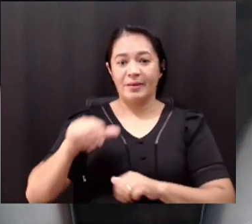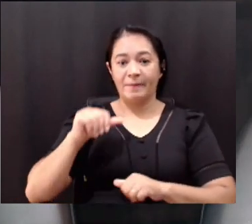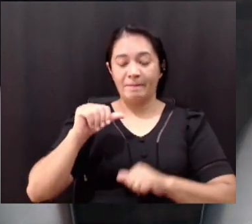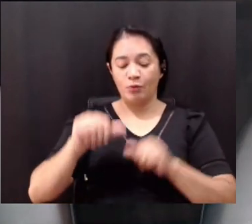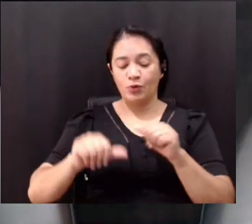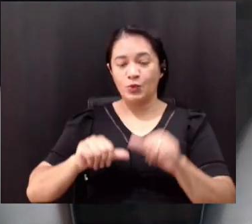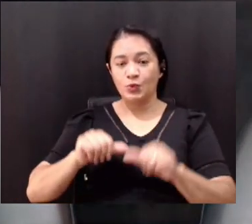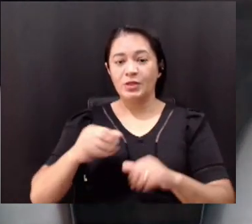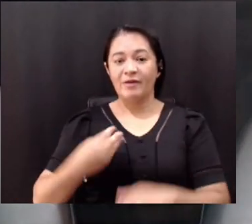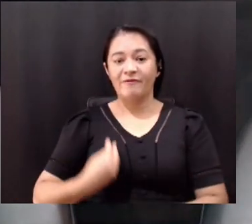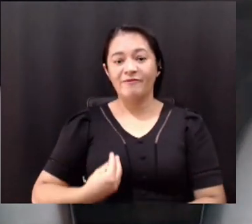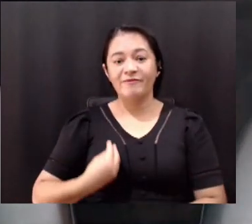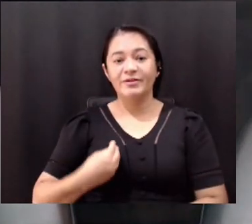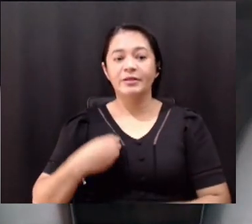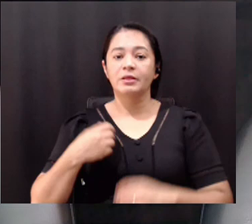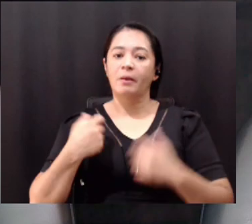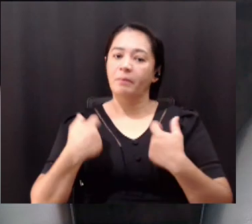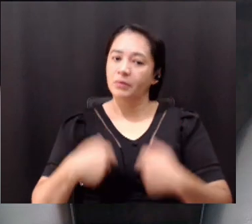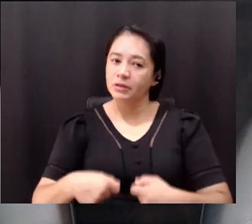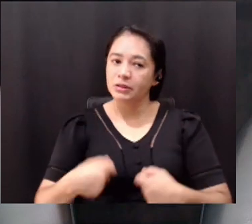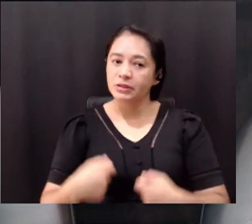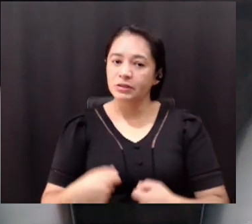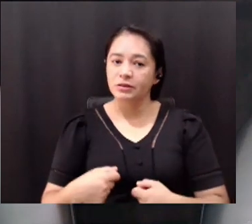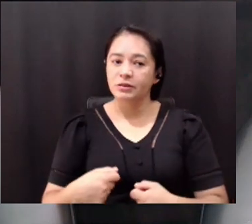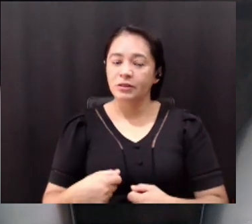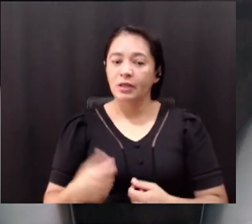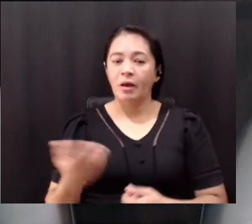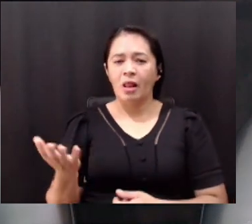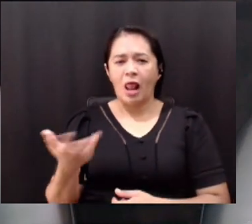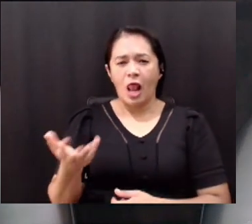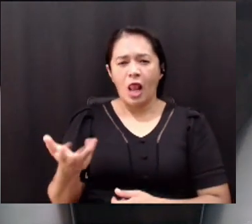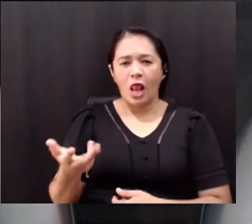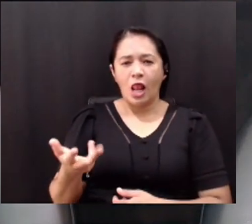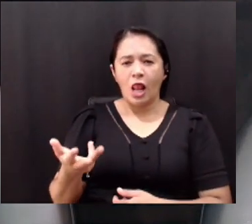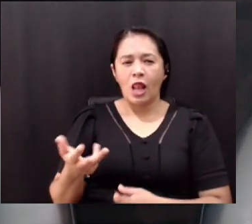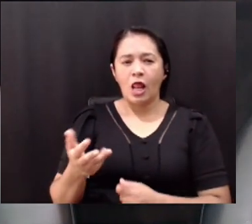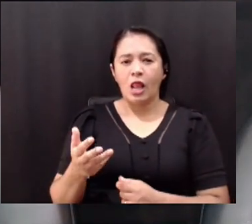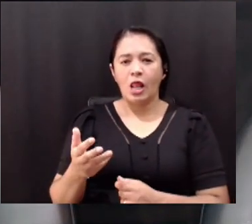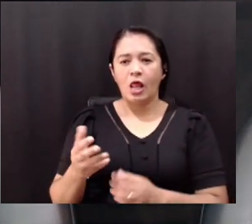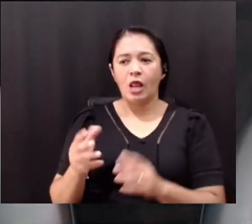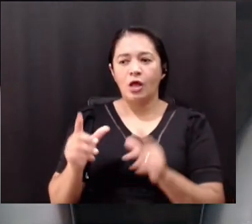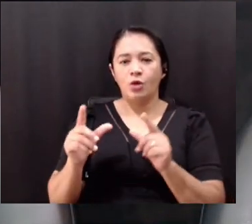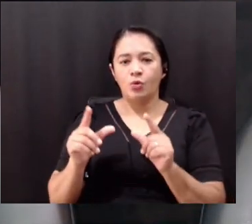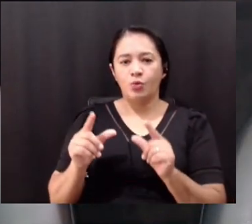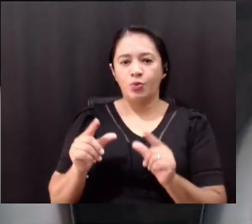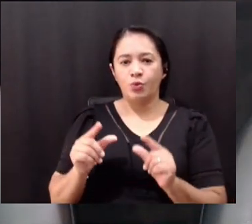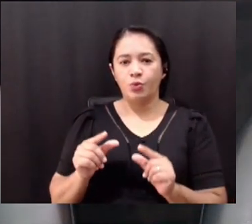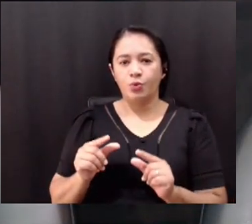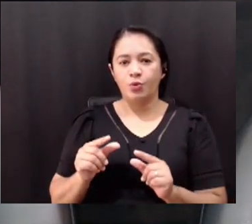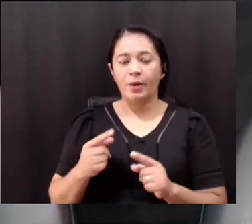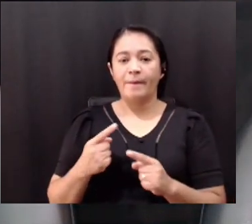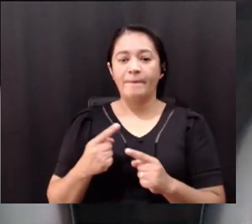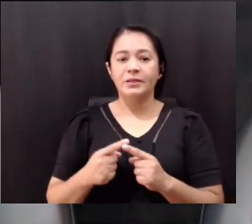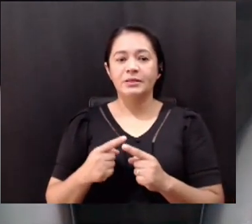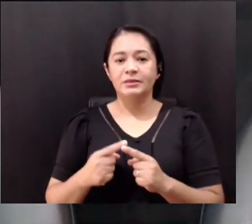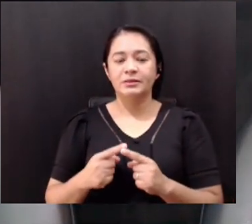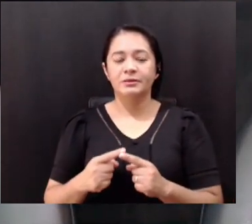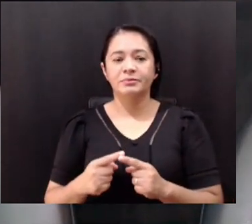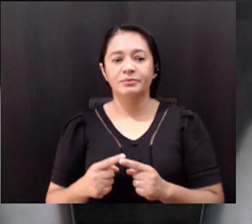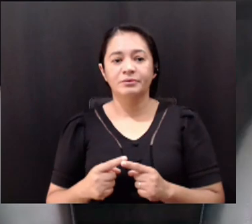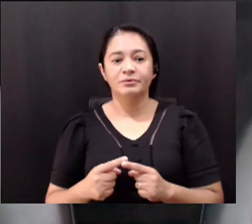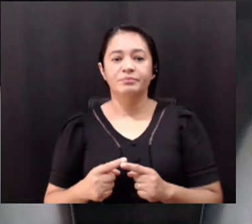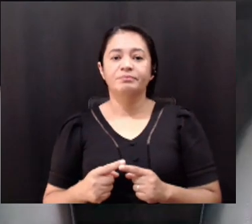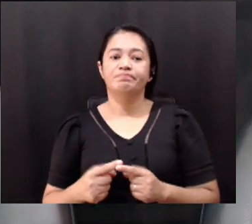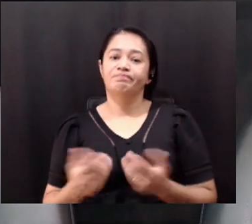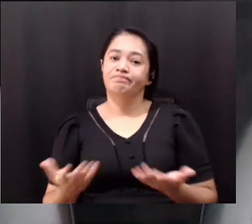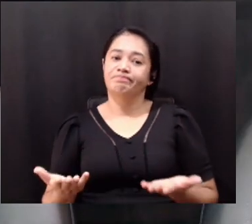ela precisa desacelerar, e aí, como é um vício, né? Porque todo workaholic, o futuro é ter um burnout. Exato.